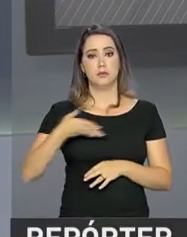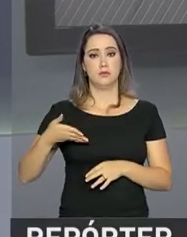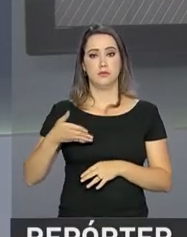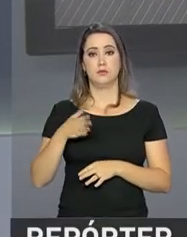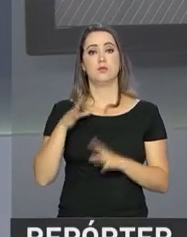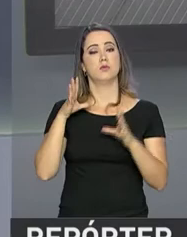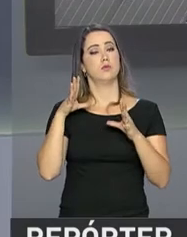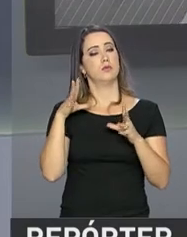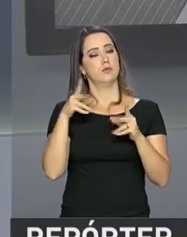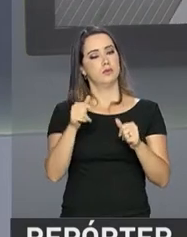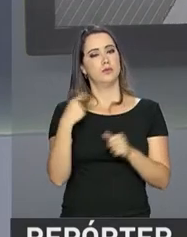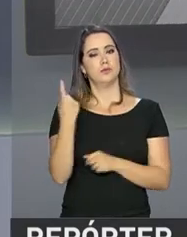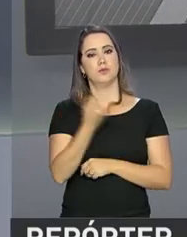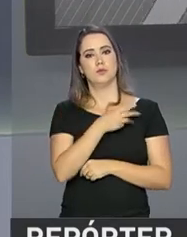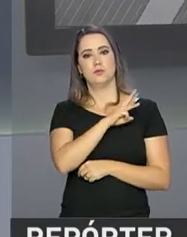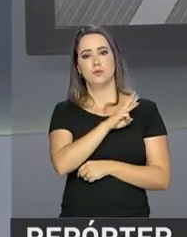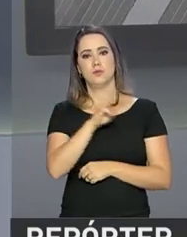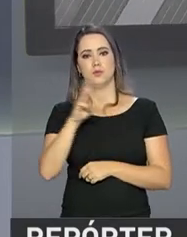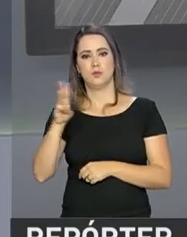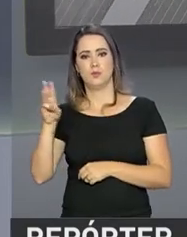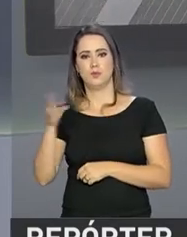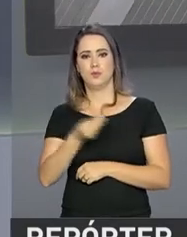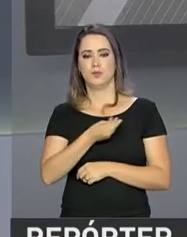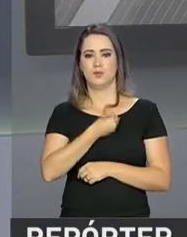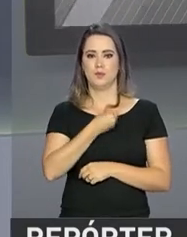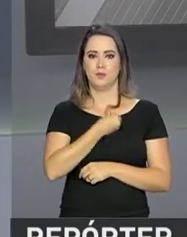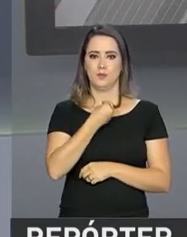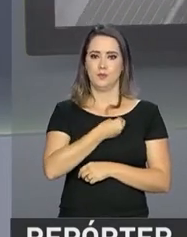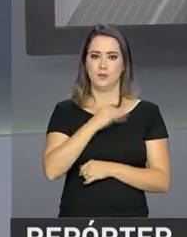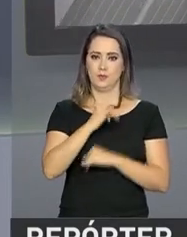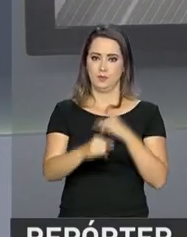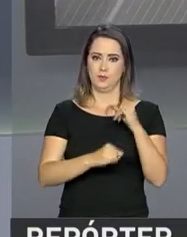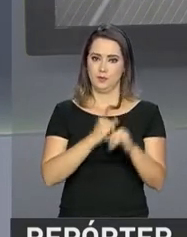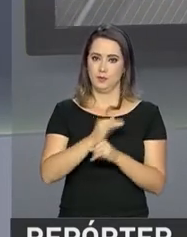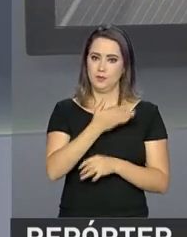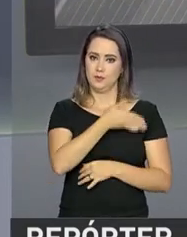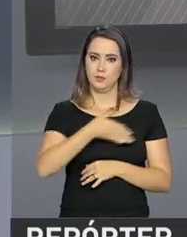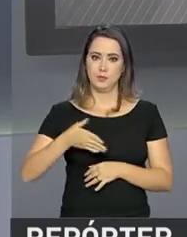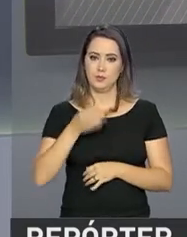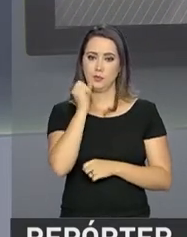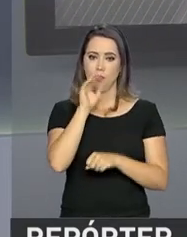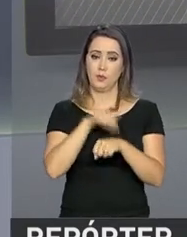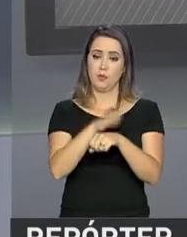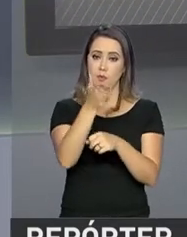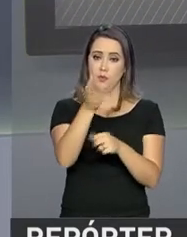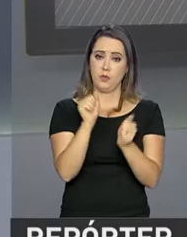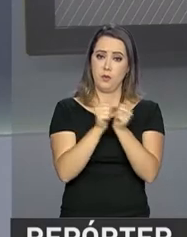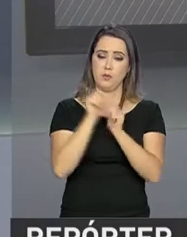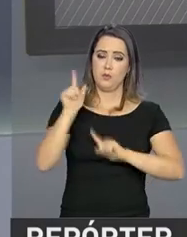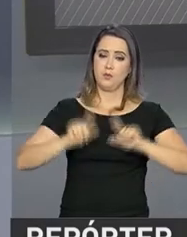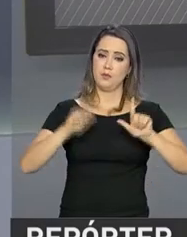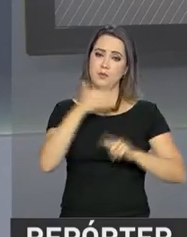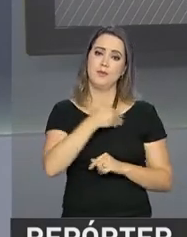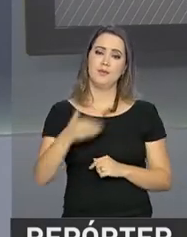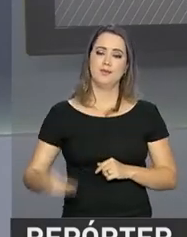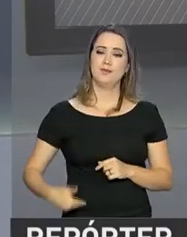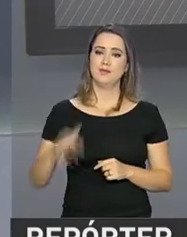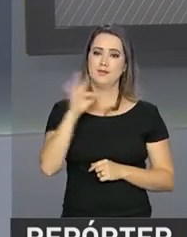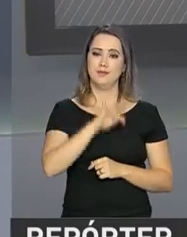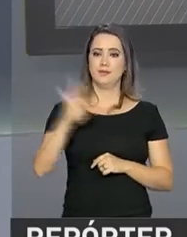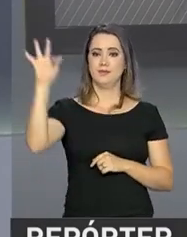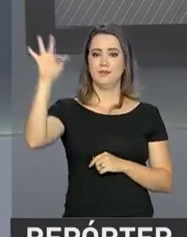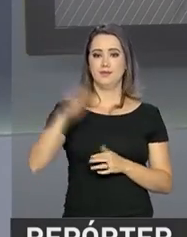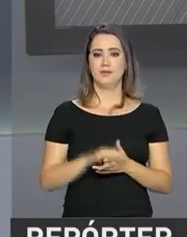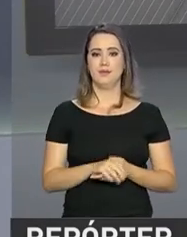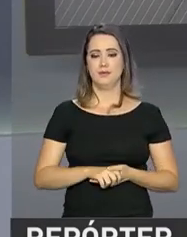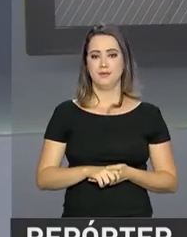youtube e toda a nossa programação também está na página da nbr na internet uma boa noite pra você continue com a gente aqui na nbr a